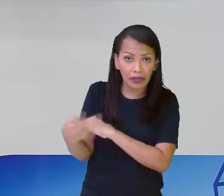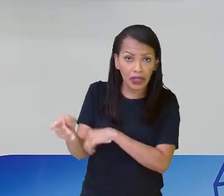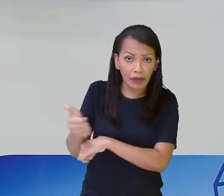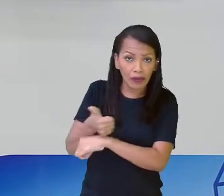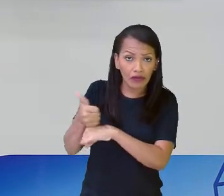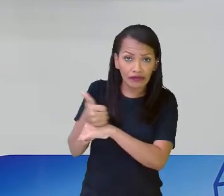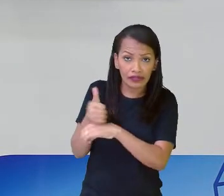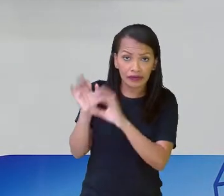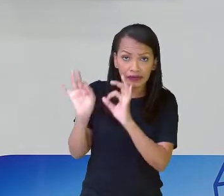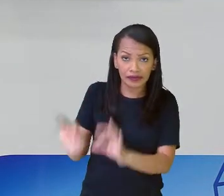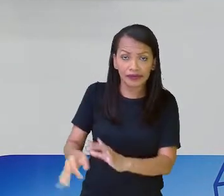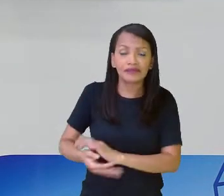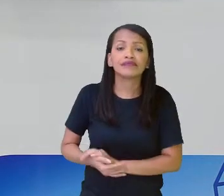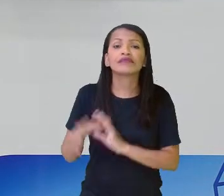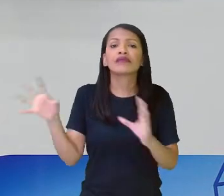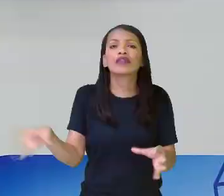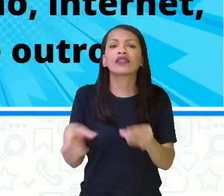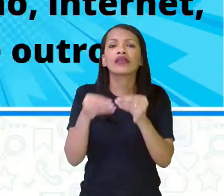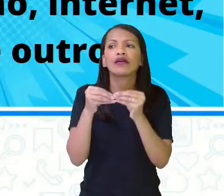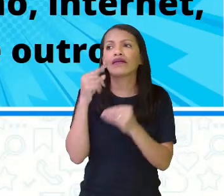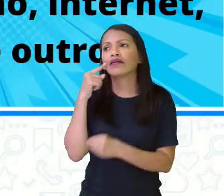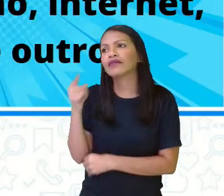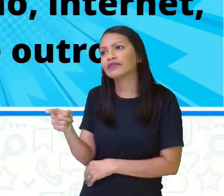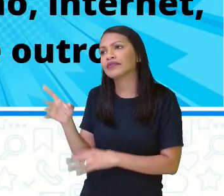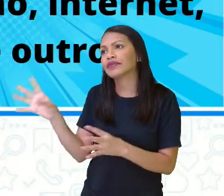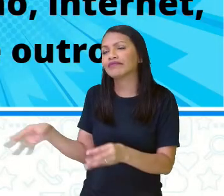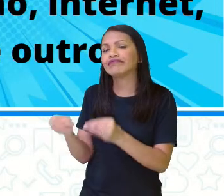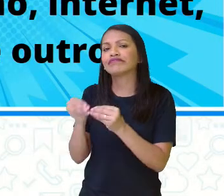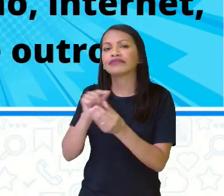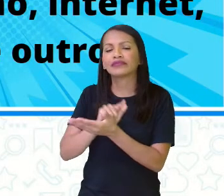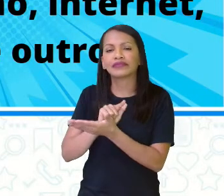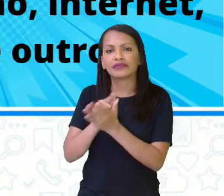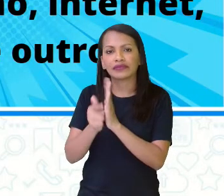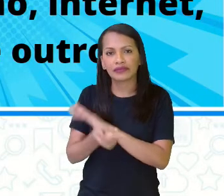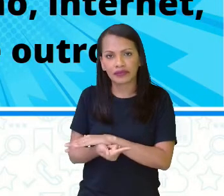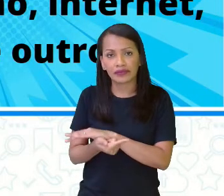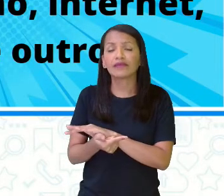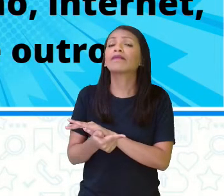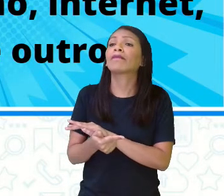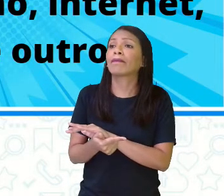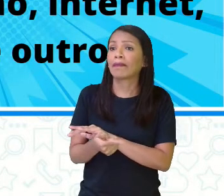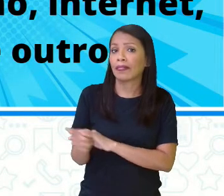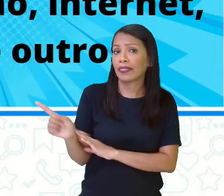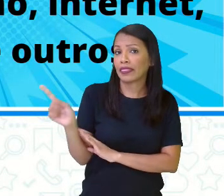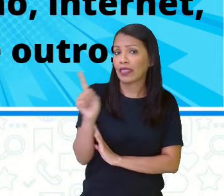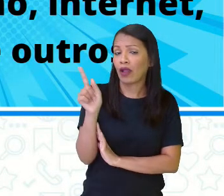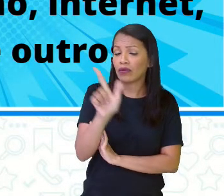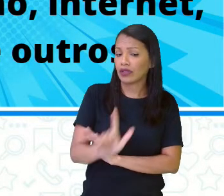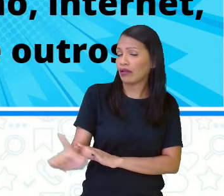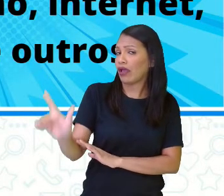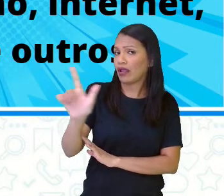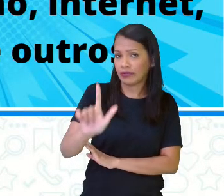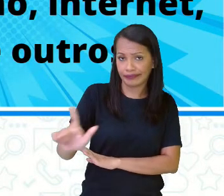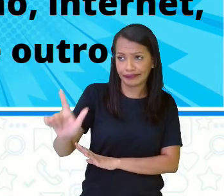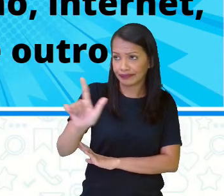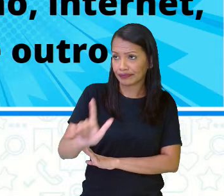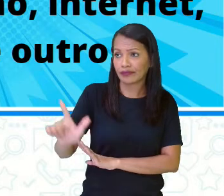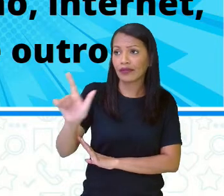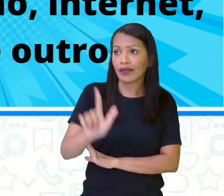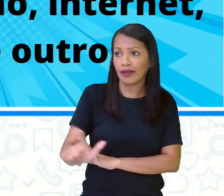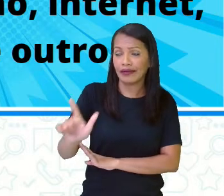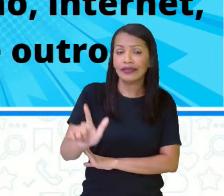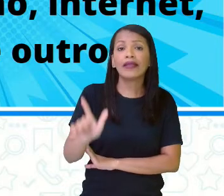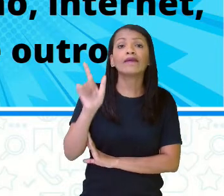Em resumo aqui, ó, a reportagem é um gênero textual jornalístico não literário, veiculado nos meios